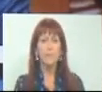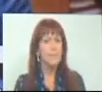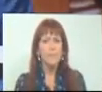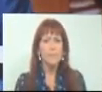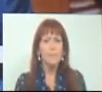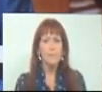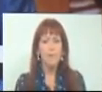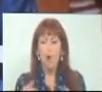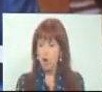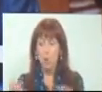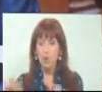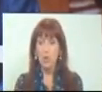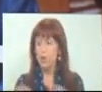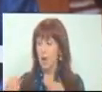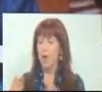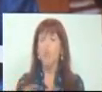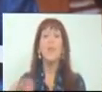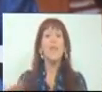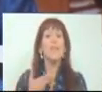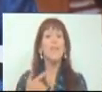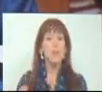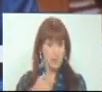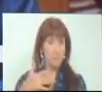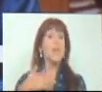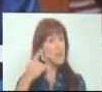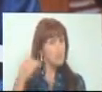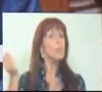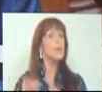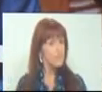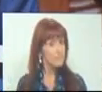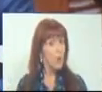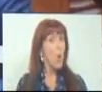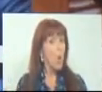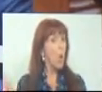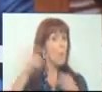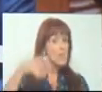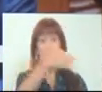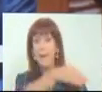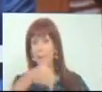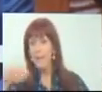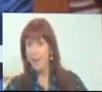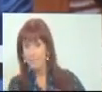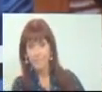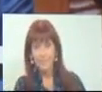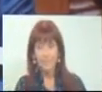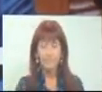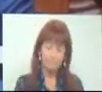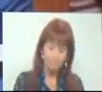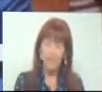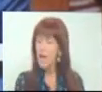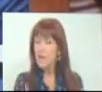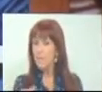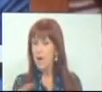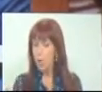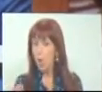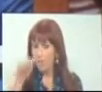não estamos a contar os encargos da dívida das empresas públicas ou das parcerias público-privadas. Nem